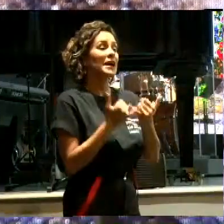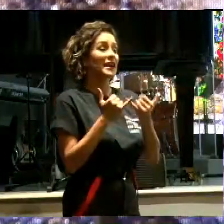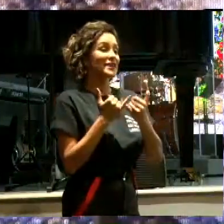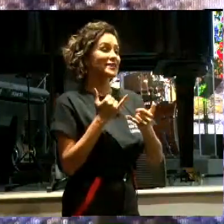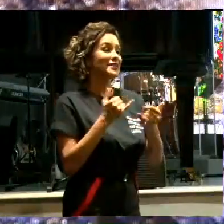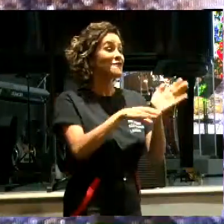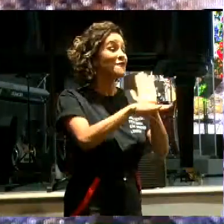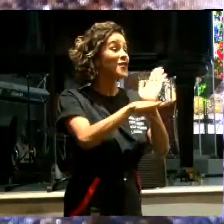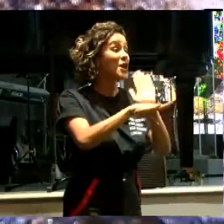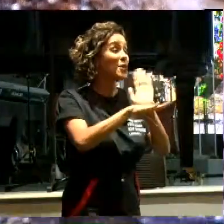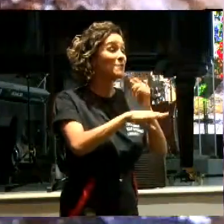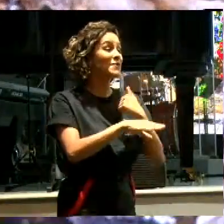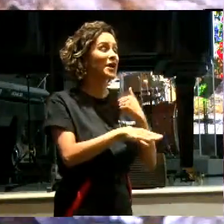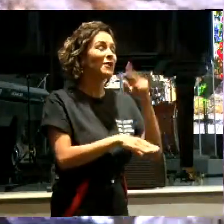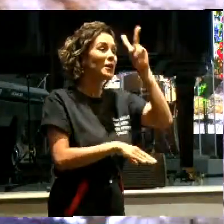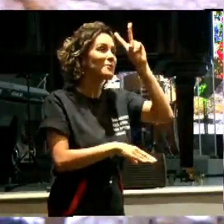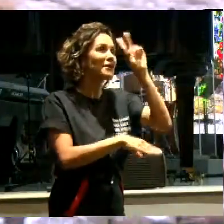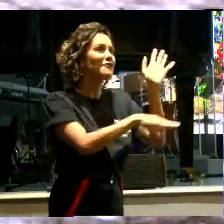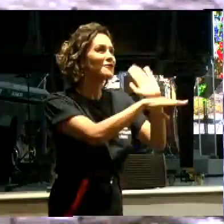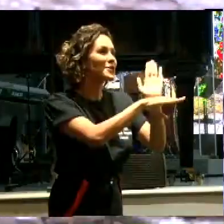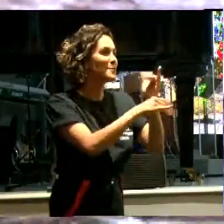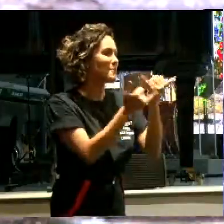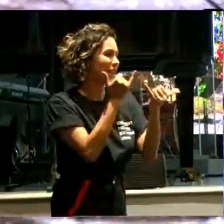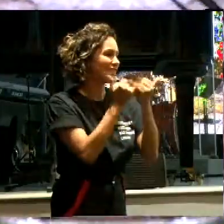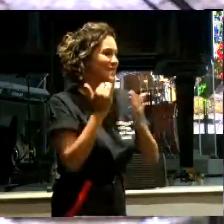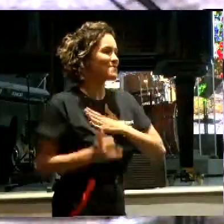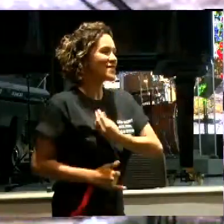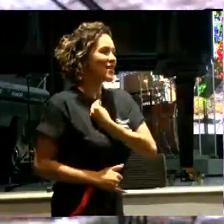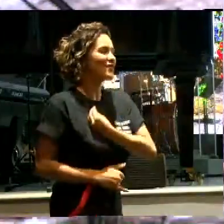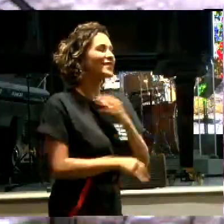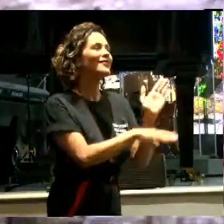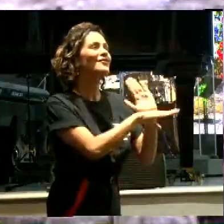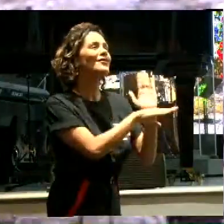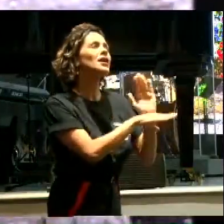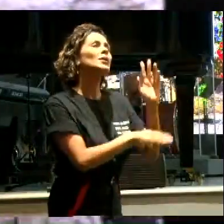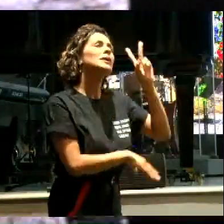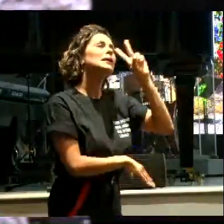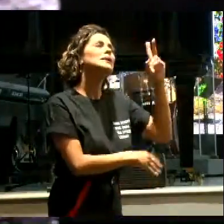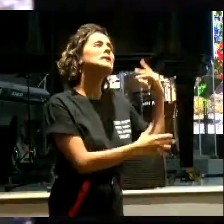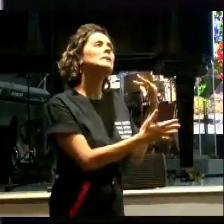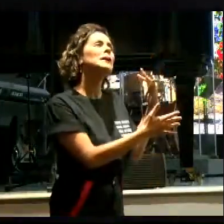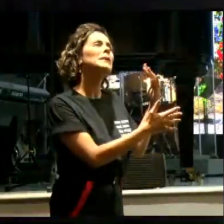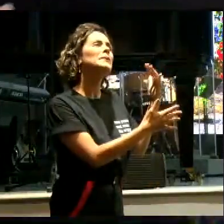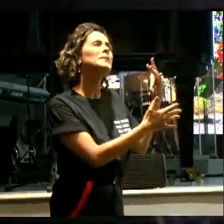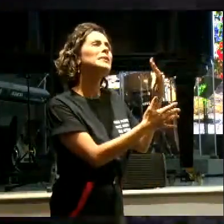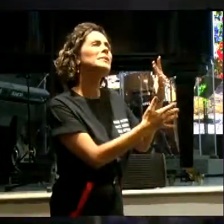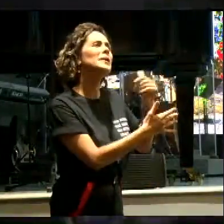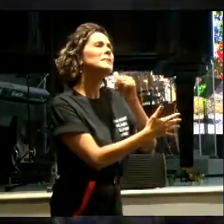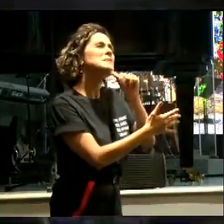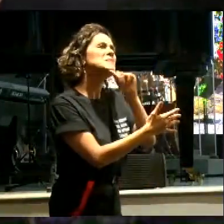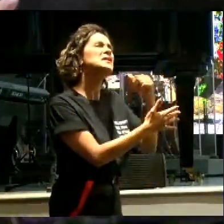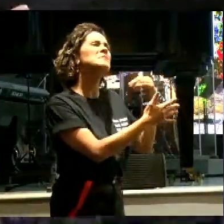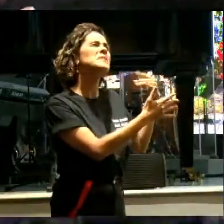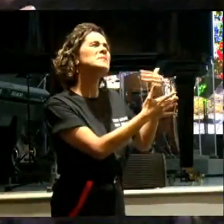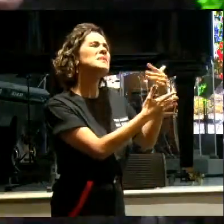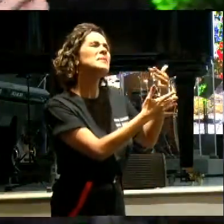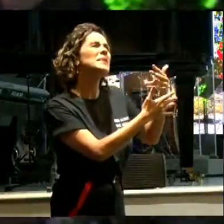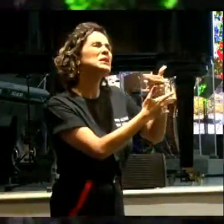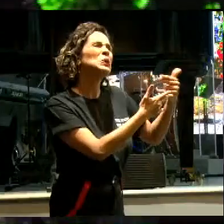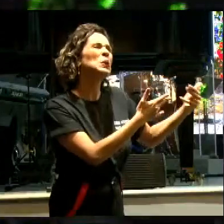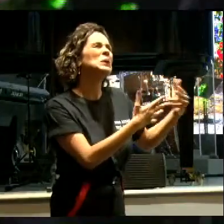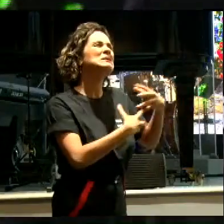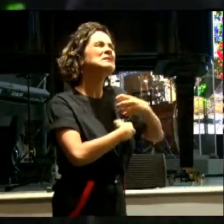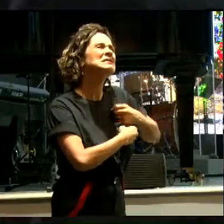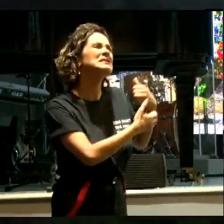comigo. E eu comecei a ver aquele ambiente de batalha, aquele ambiente de guerra que eu vivia, me